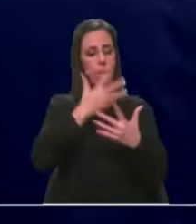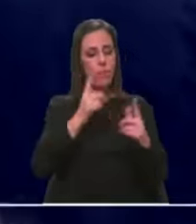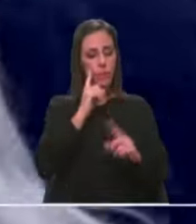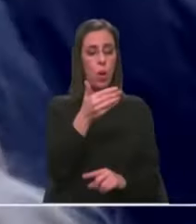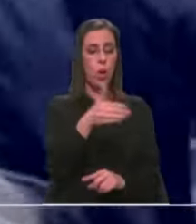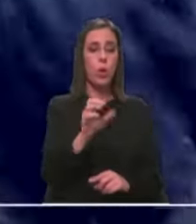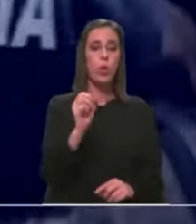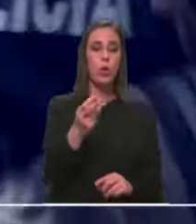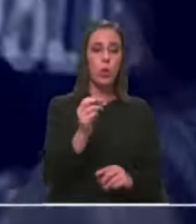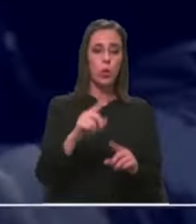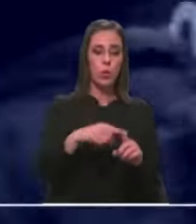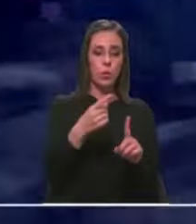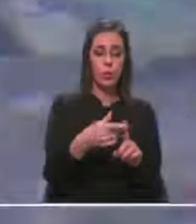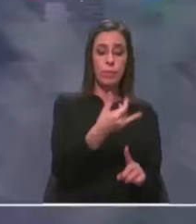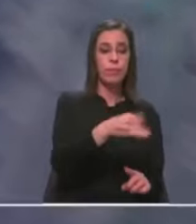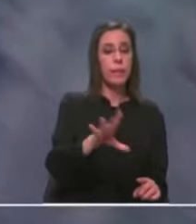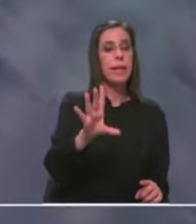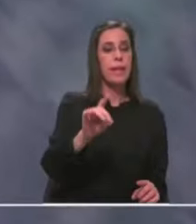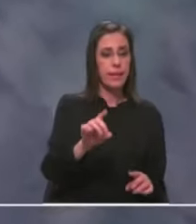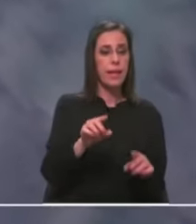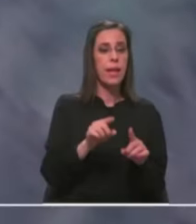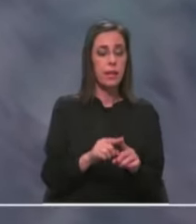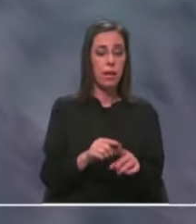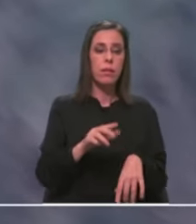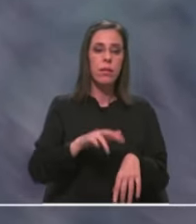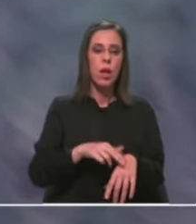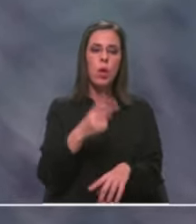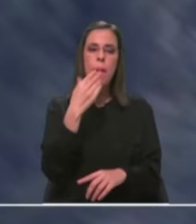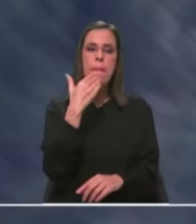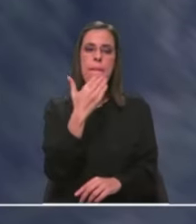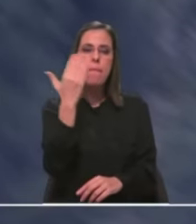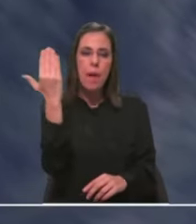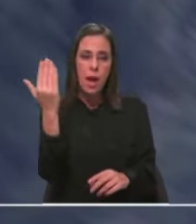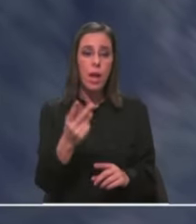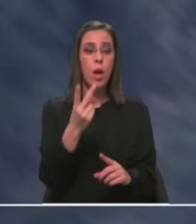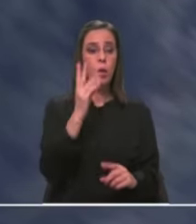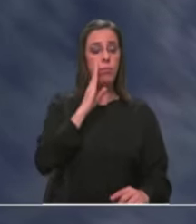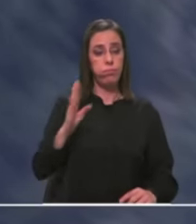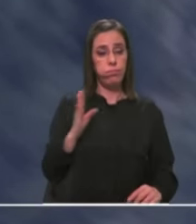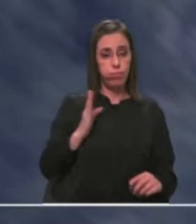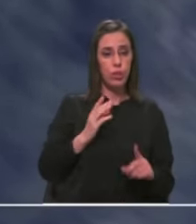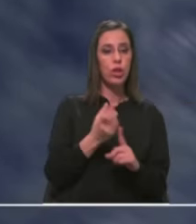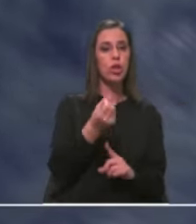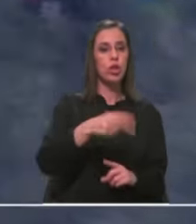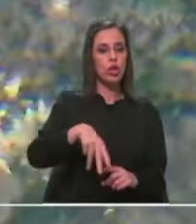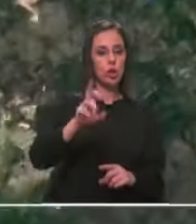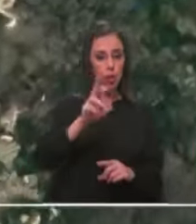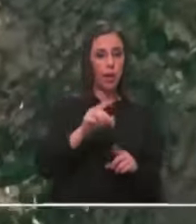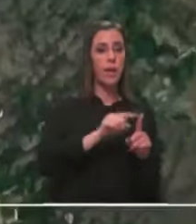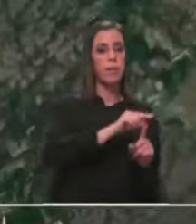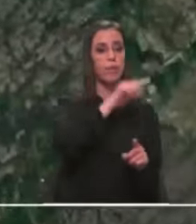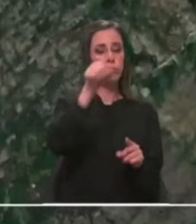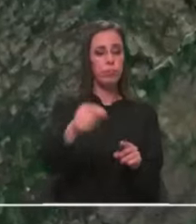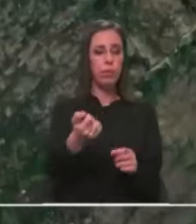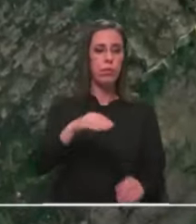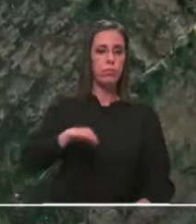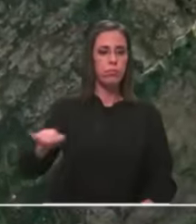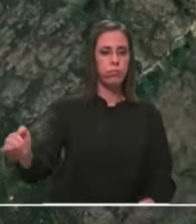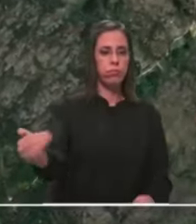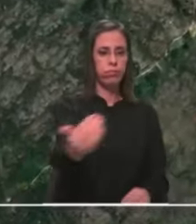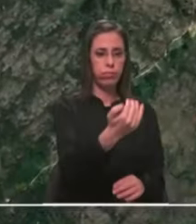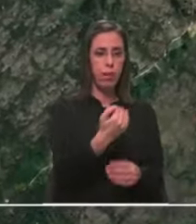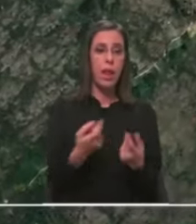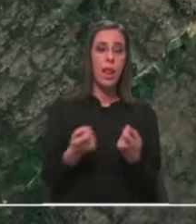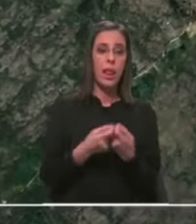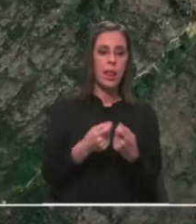11 de outubro de 2016, quando, pelas 2 da manhã, dois militares da GNR foram enviados para uma patrulha perto da